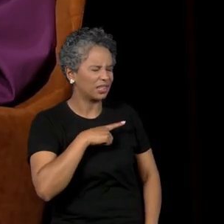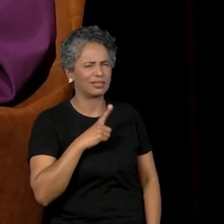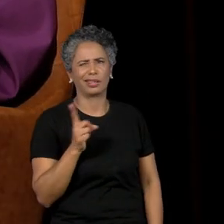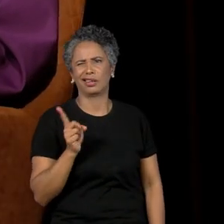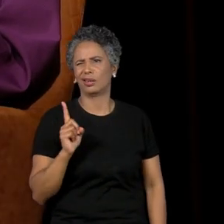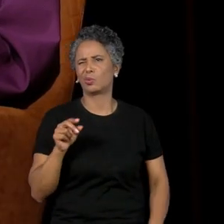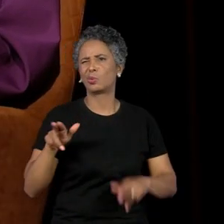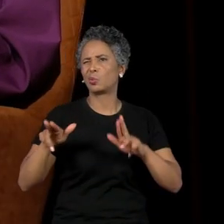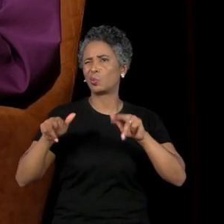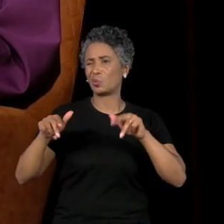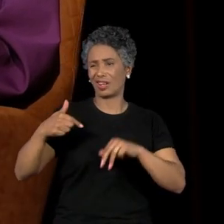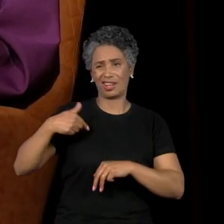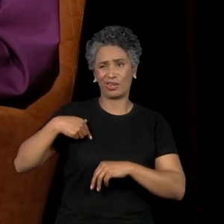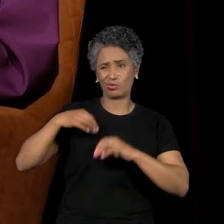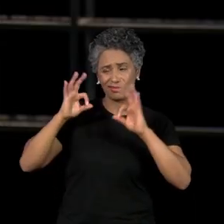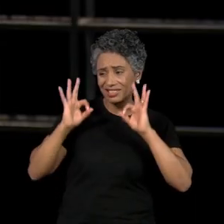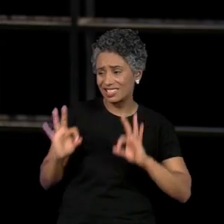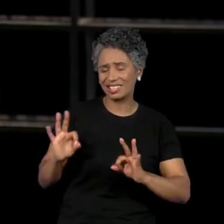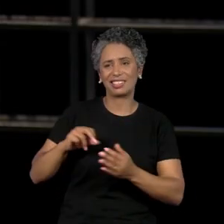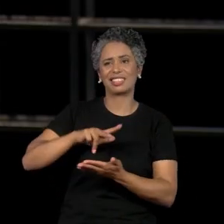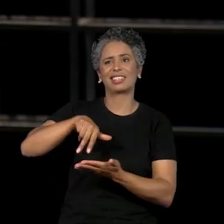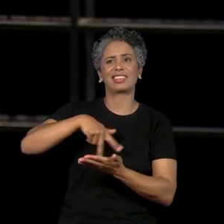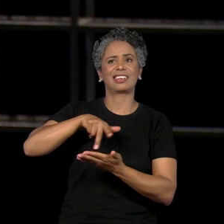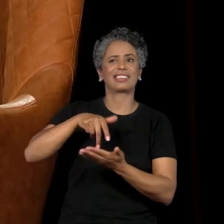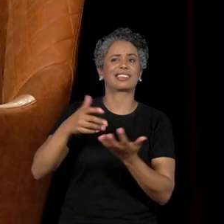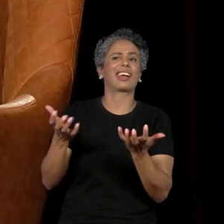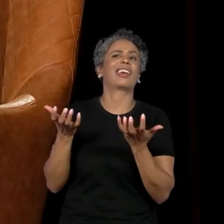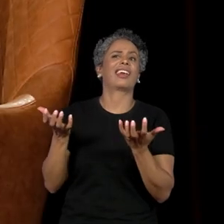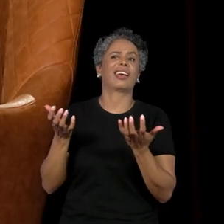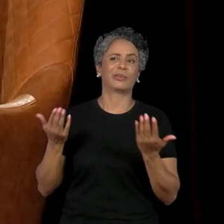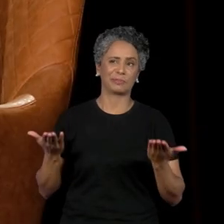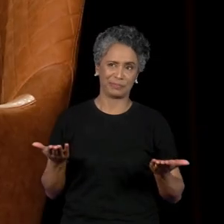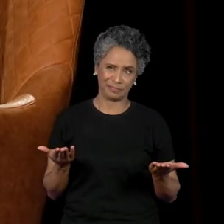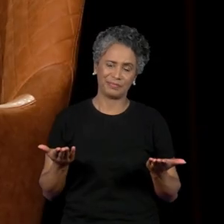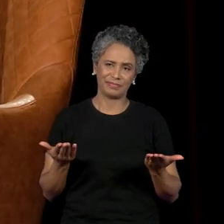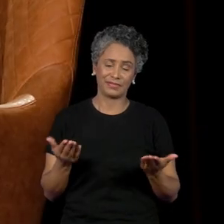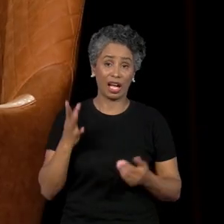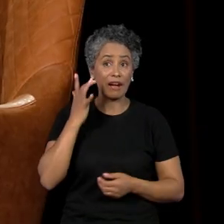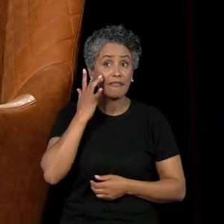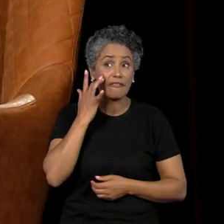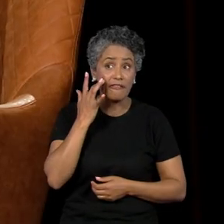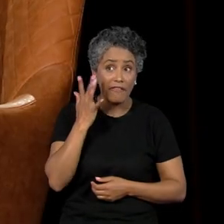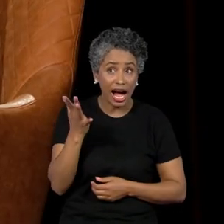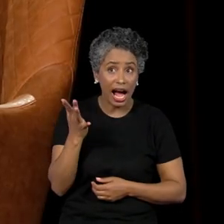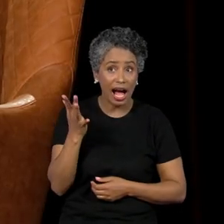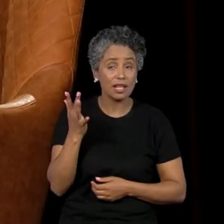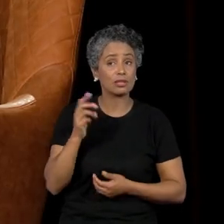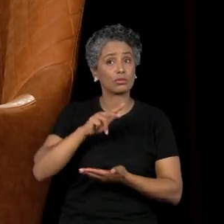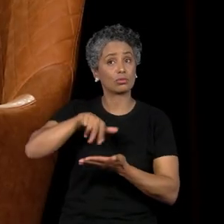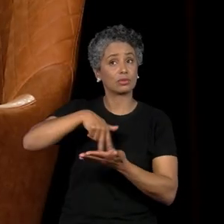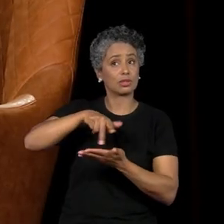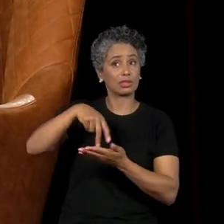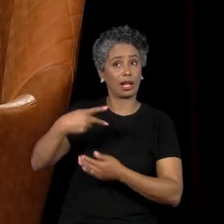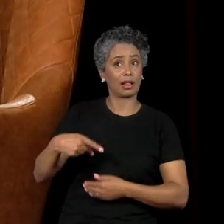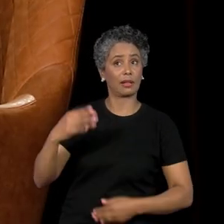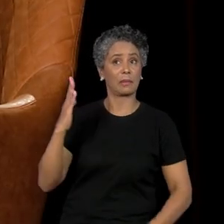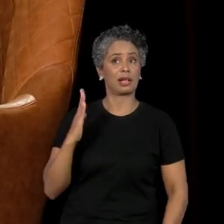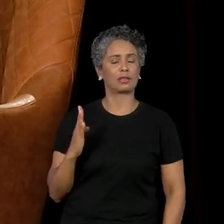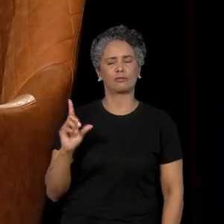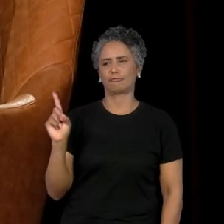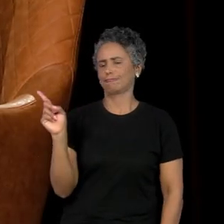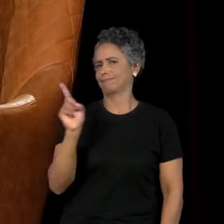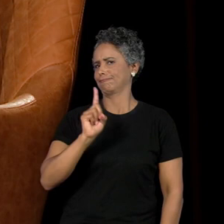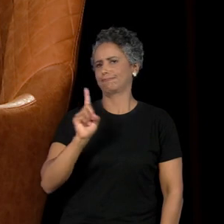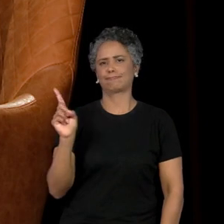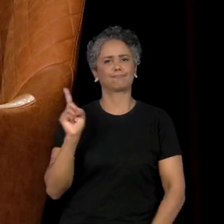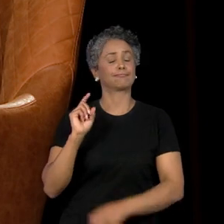voltei para seguir esse caminho. Não é fácil chegar assim, fazer uma dança brasileira. Não é assim, não. Foram